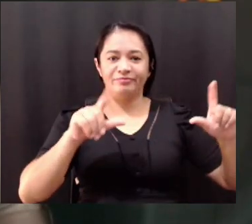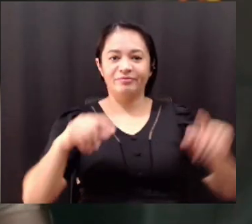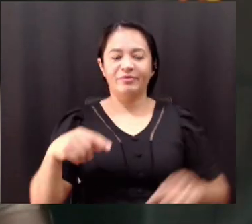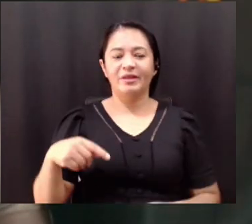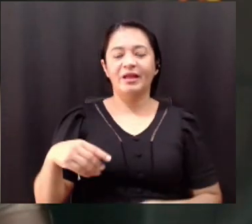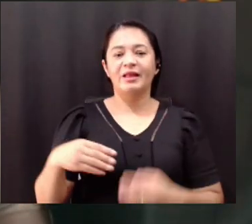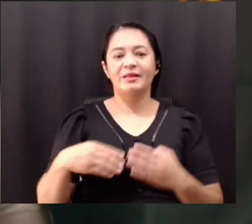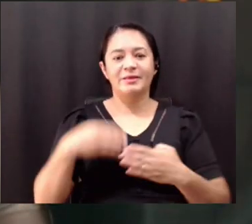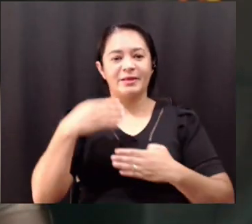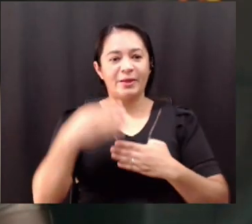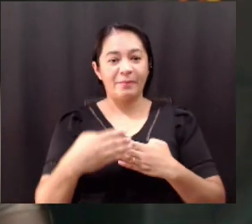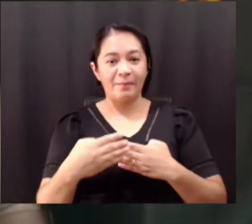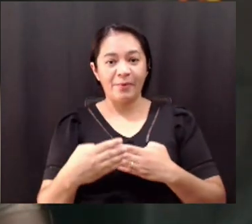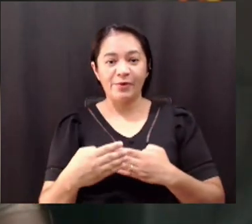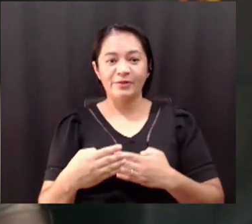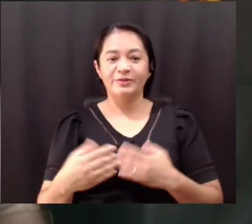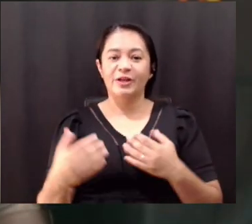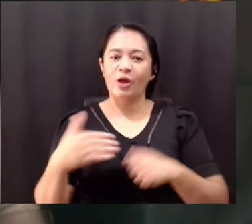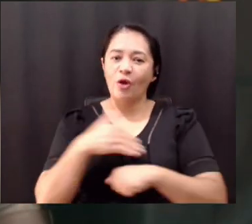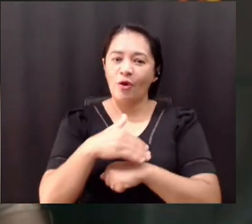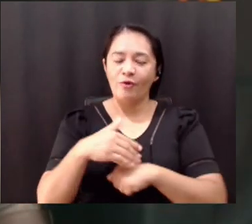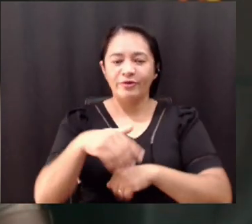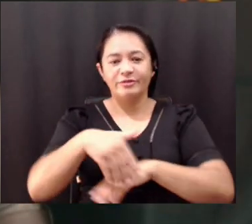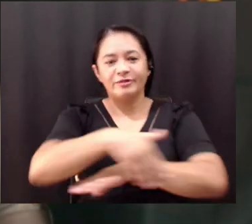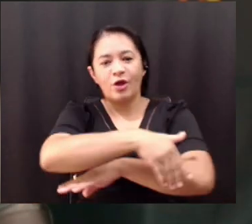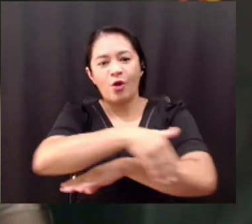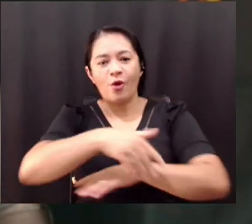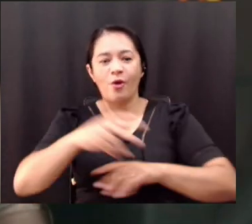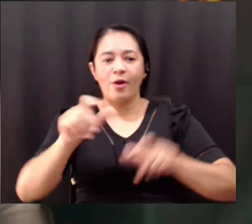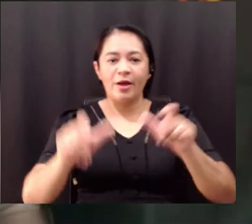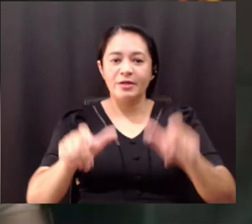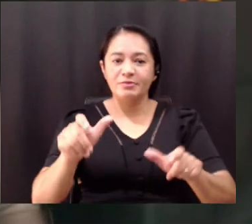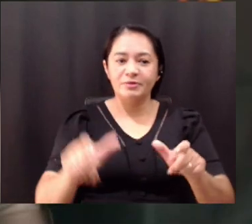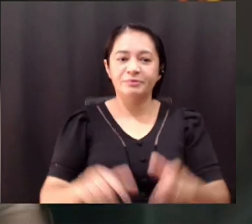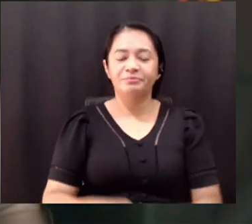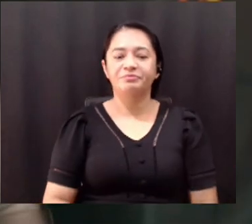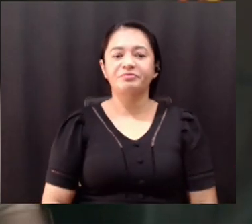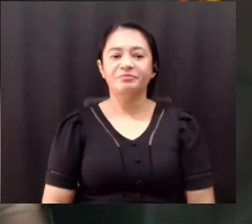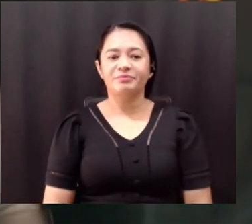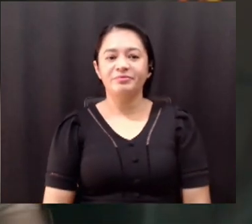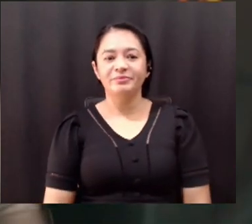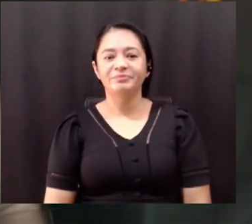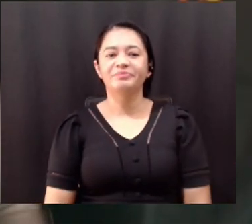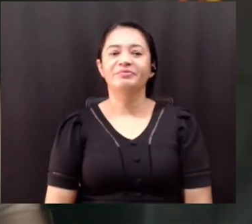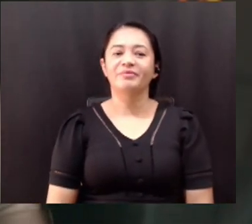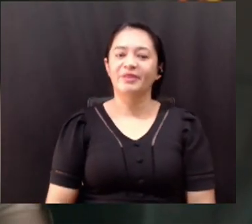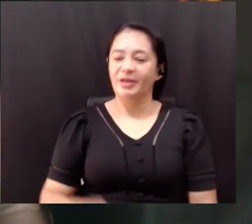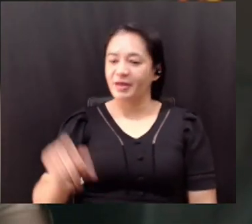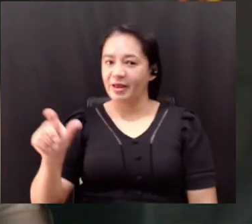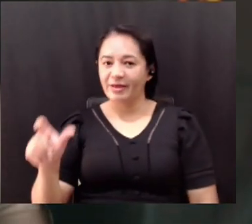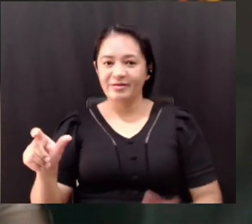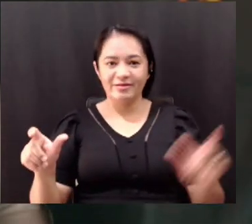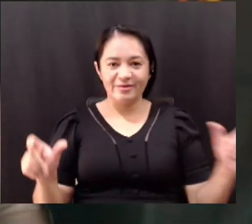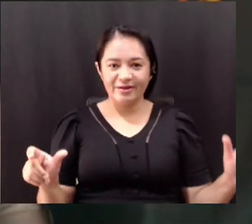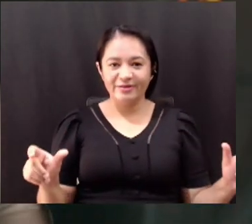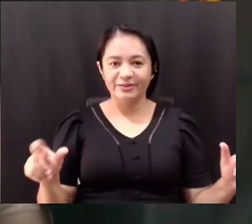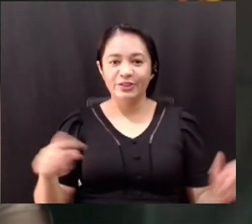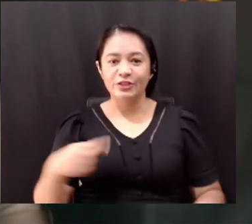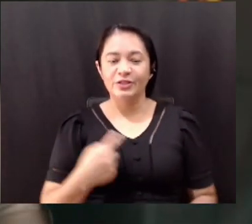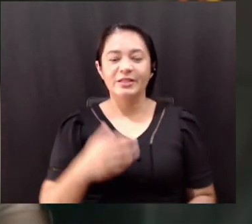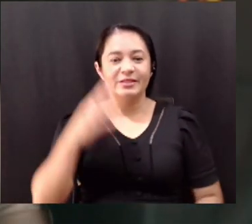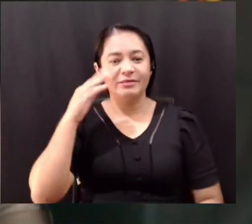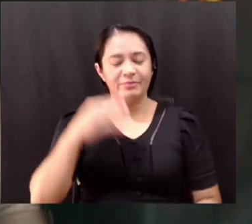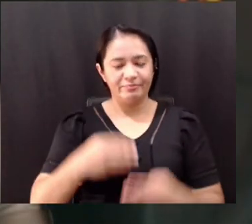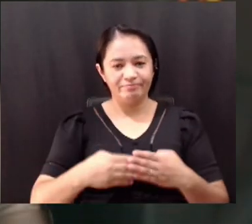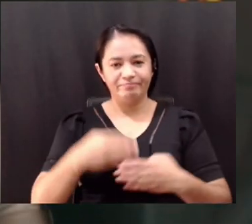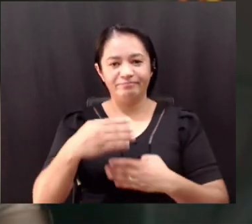ruas conversar com as pessoas sobre burnout, né? E workaholic, e a gente vai saber daqui a pouquinho, mas agora a gente